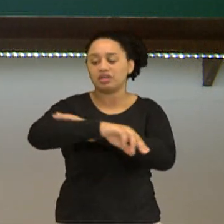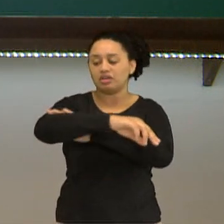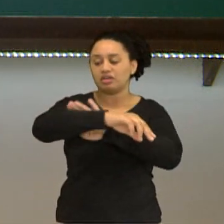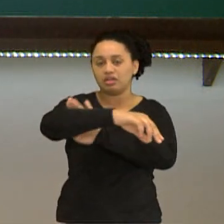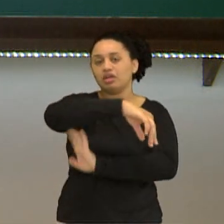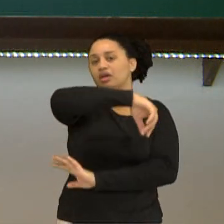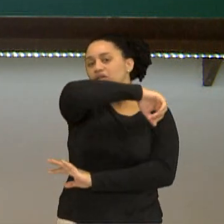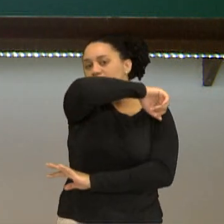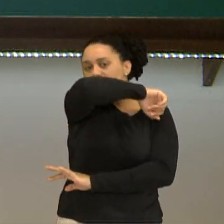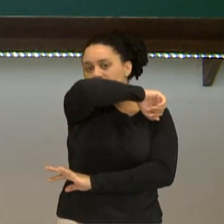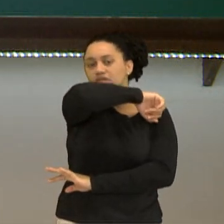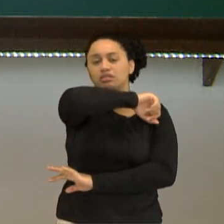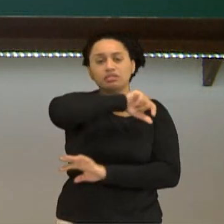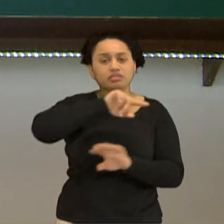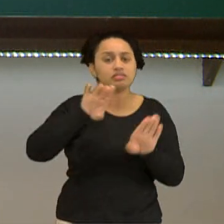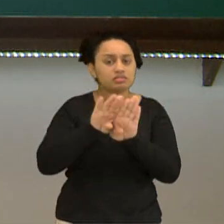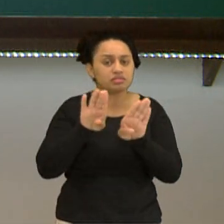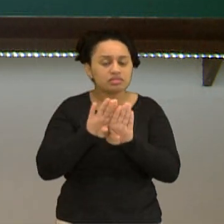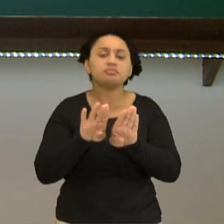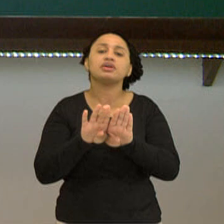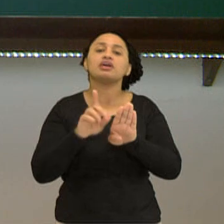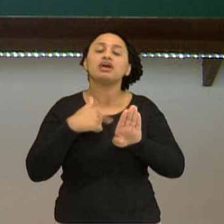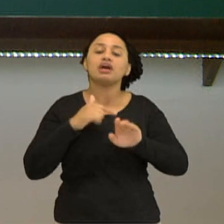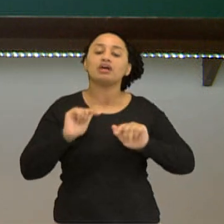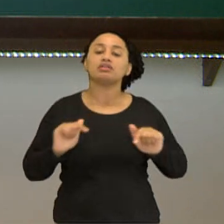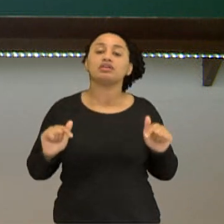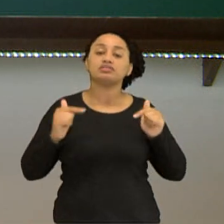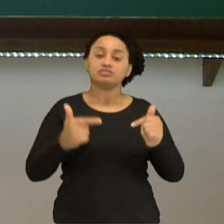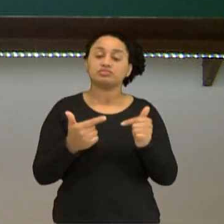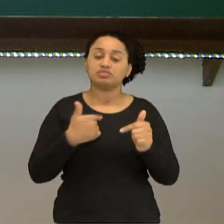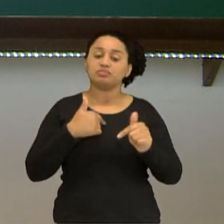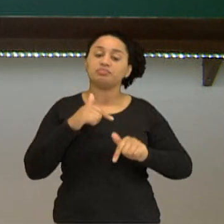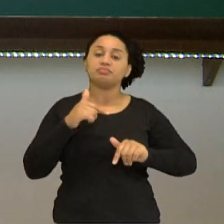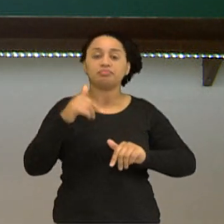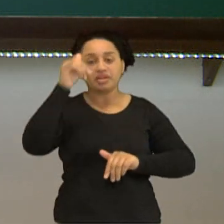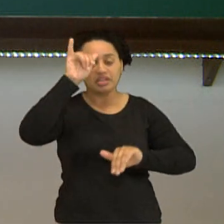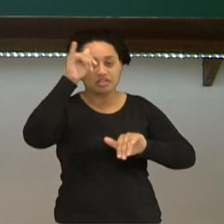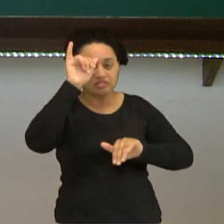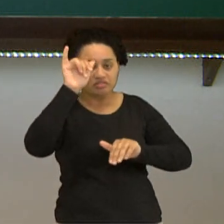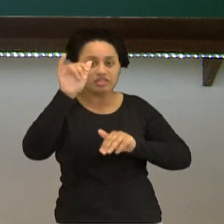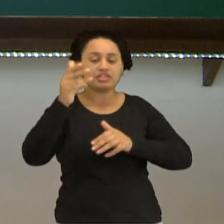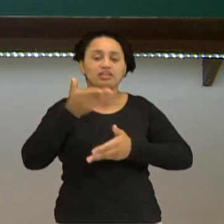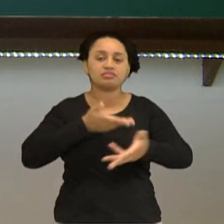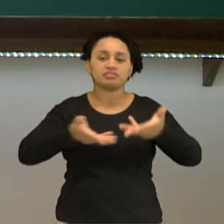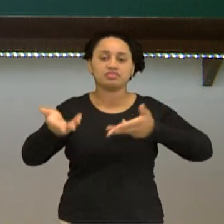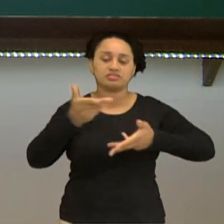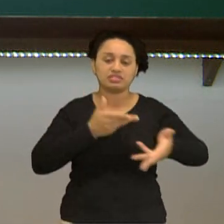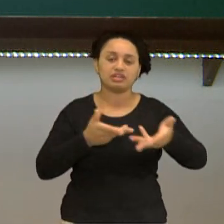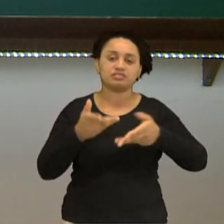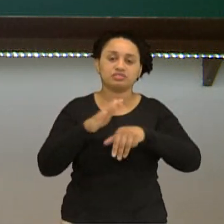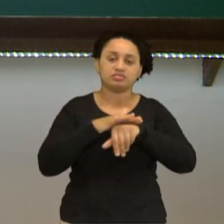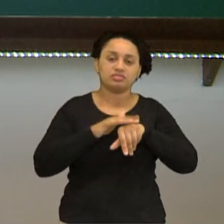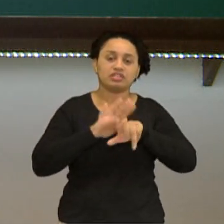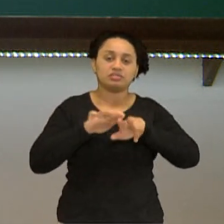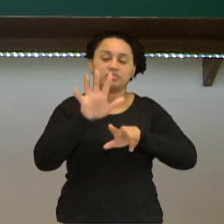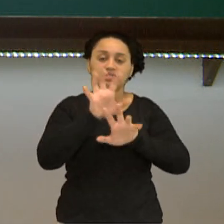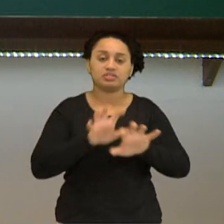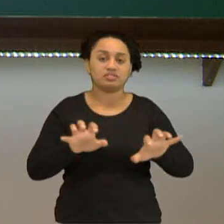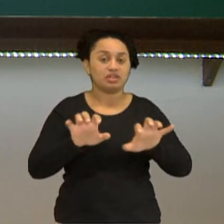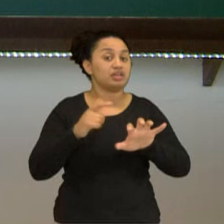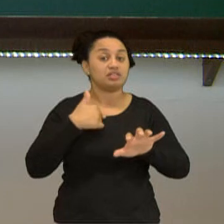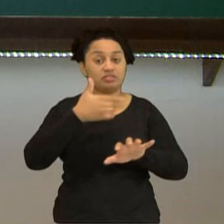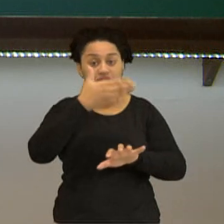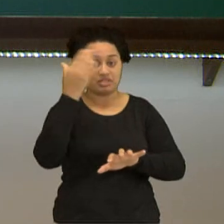do braço, enfim, são ações que nós tomamos para evitar o contágio de doenças através do ar. E não esqueçam da